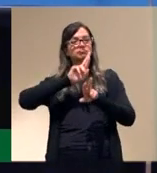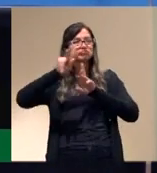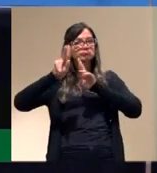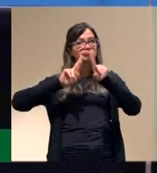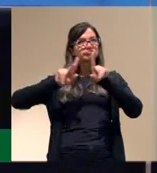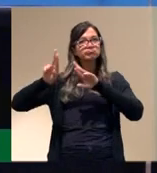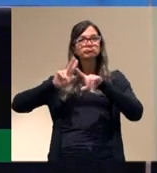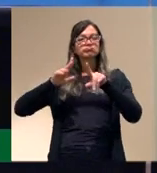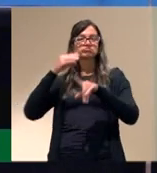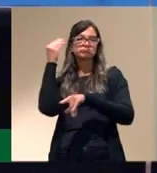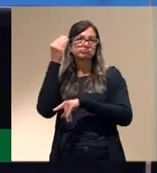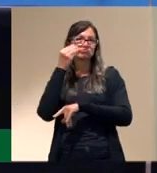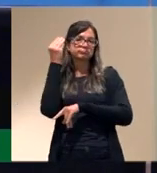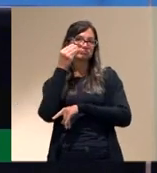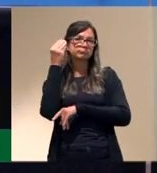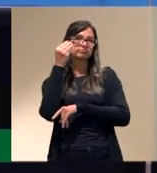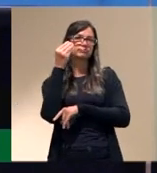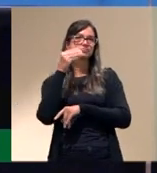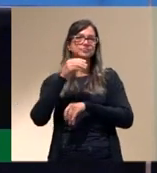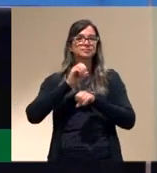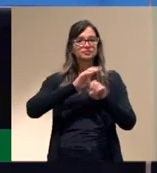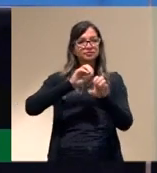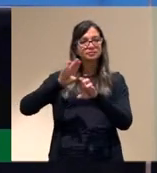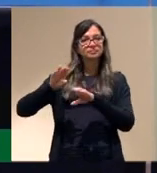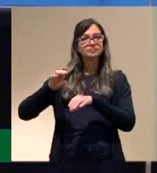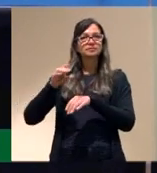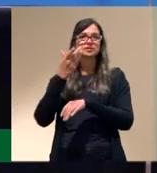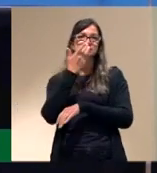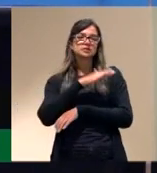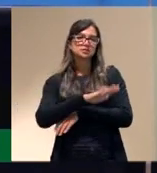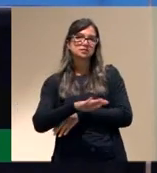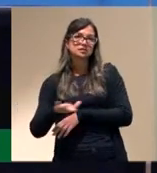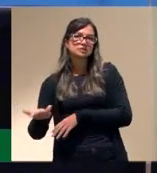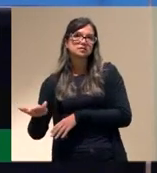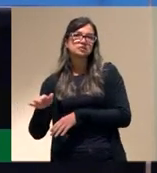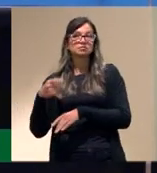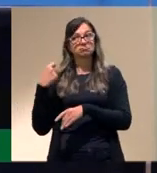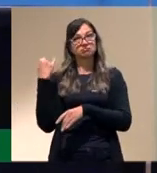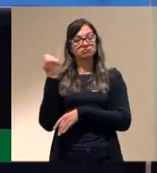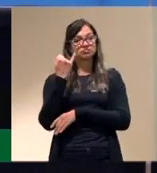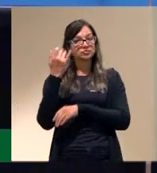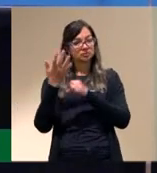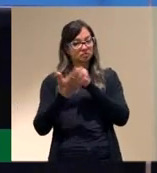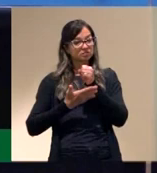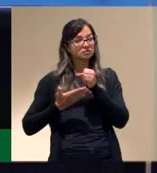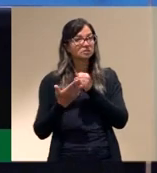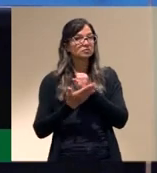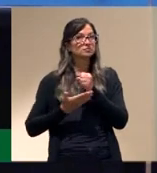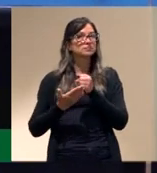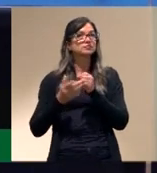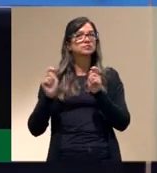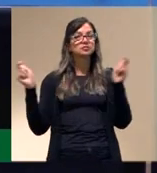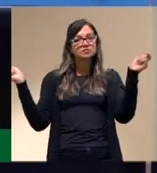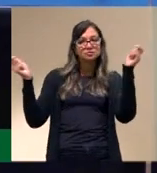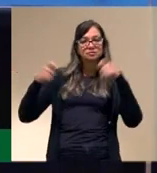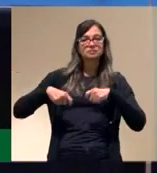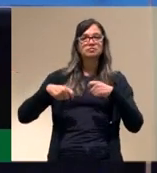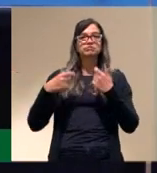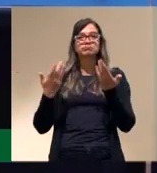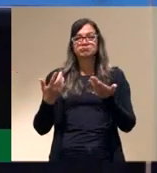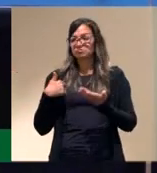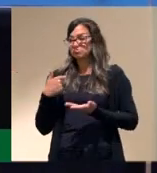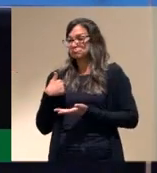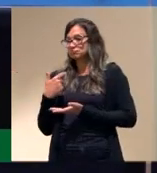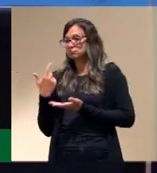as experiências educativas das crianças, a gente também precisa se basear um pouco em que possibilidades eu tenho. Por isso, a